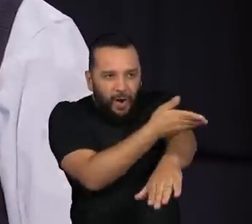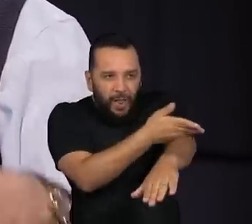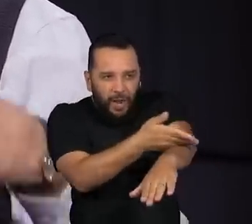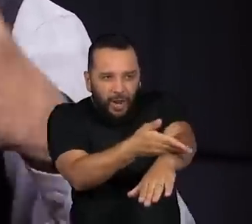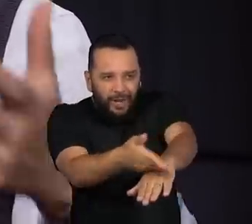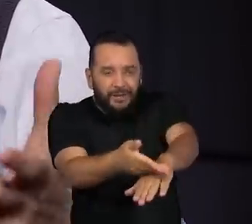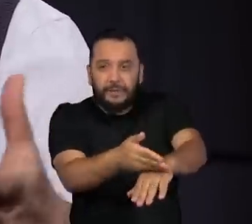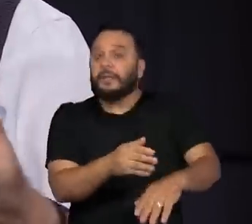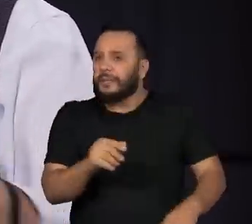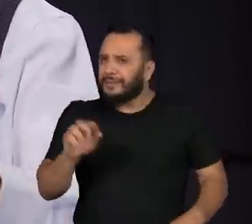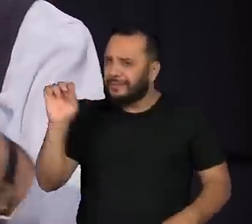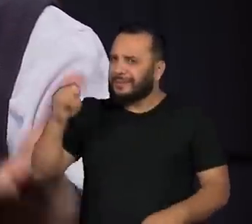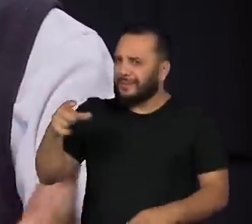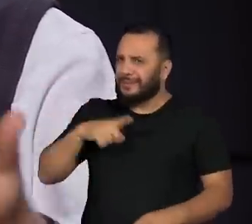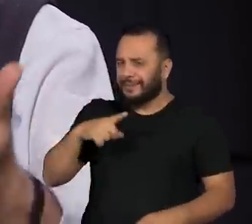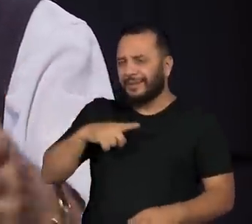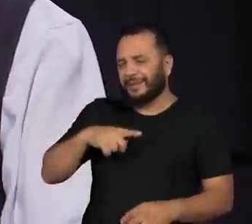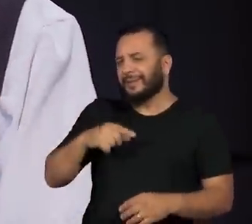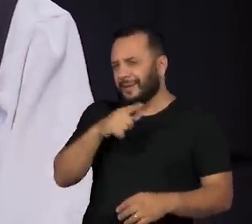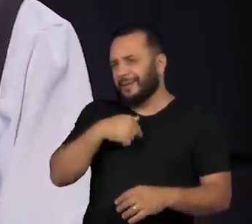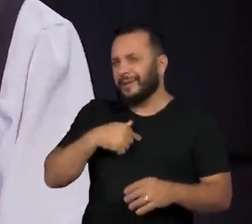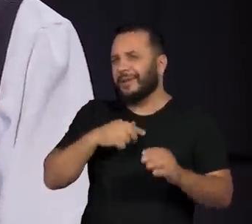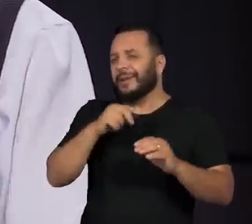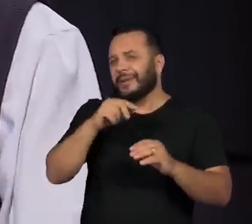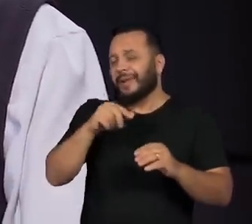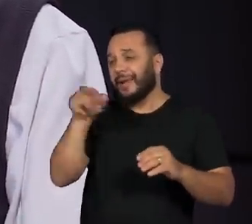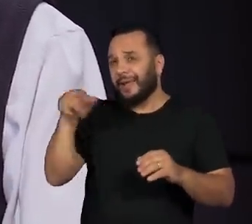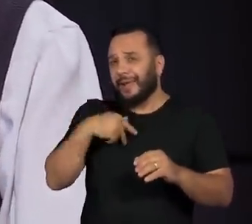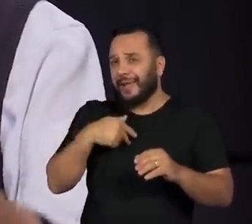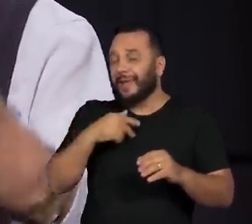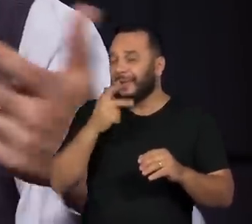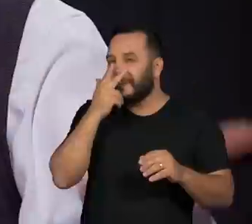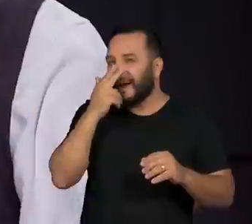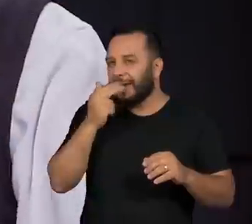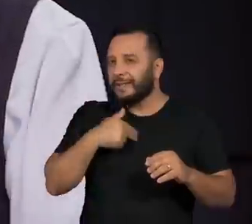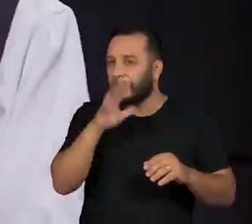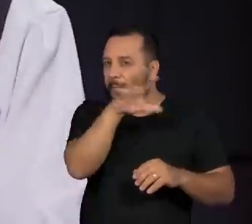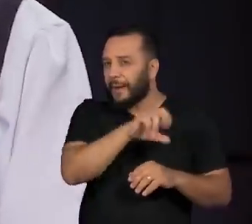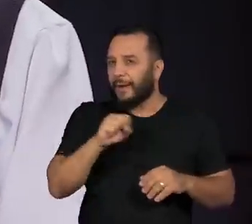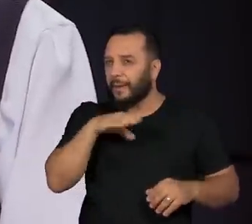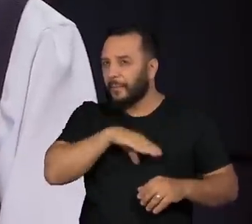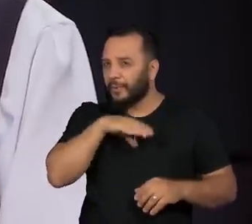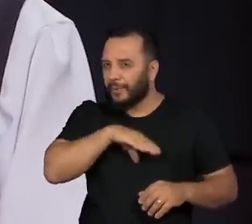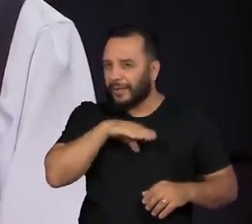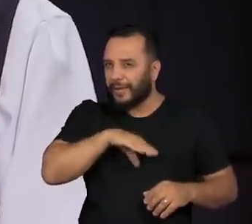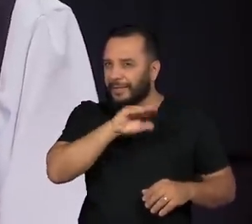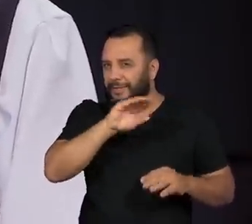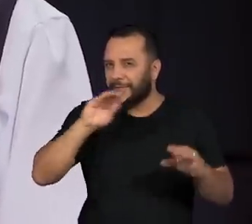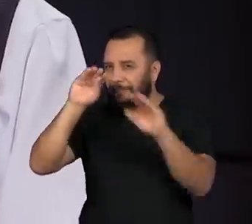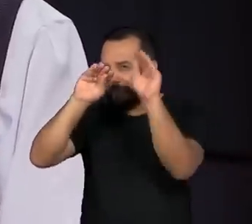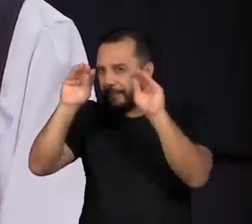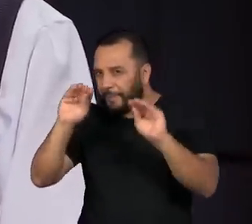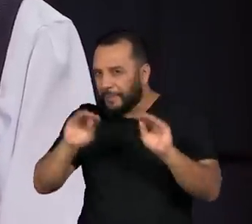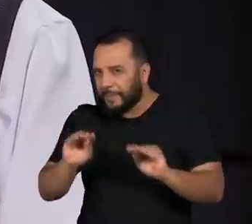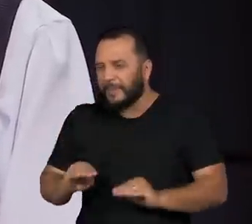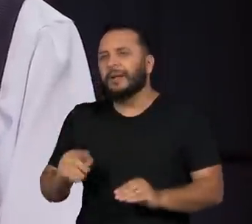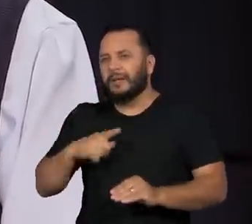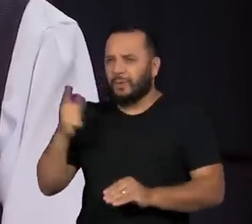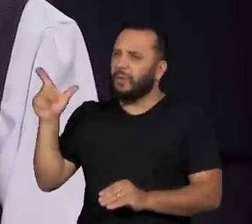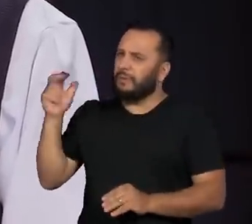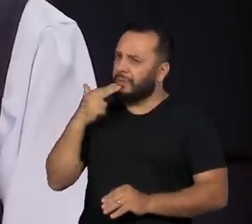de dados quer dizer ele ler os dados lá em português certamente tenta montar textos razoáveis como também tem outras línguas Então esse é um negócio